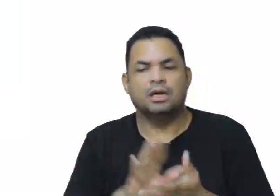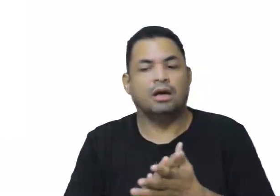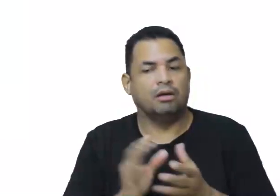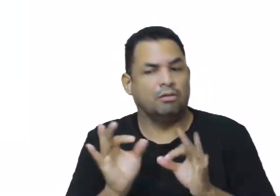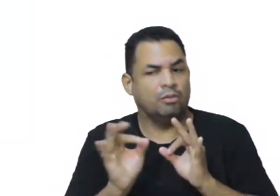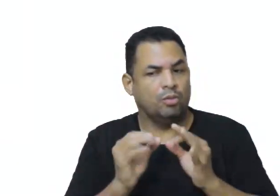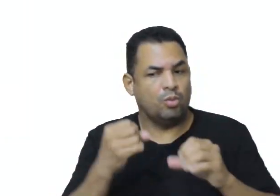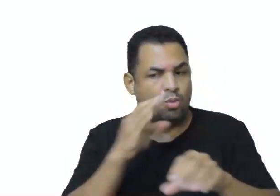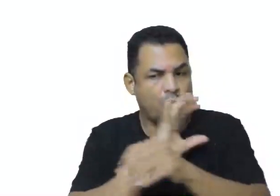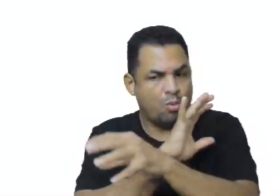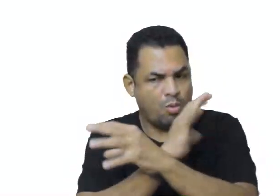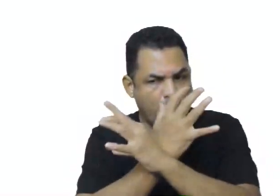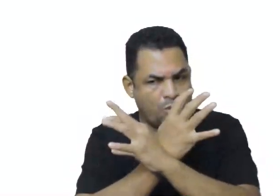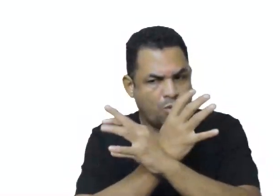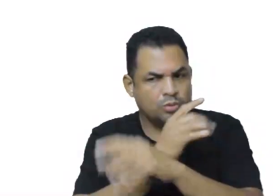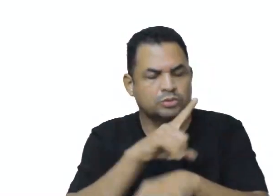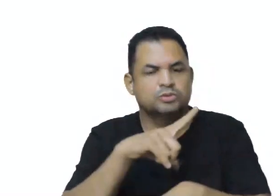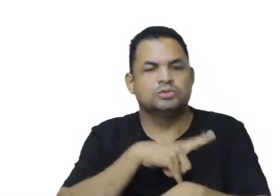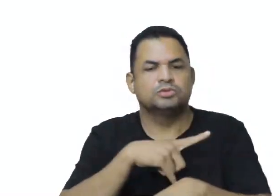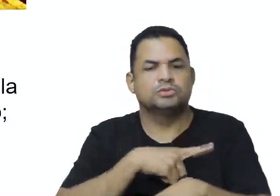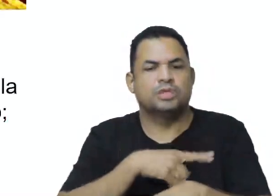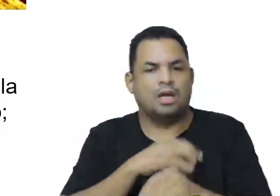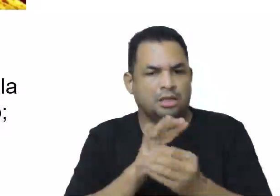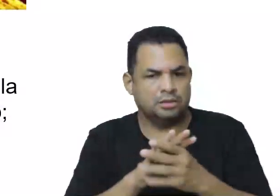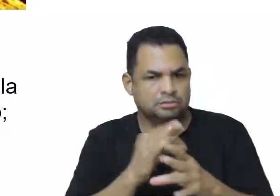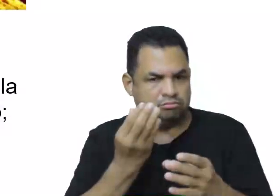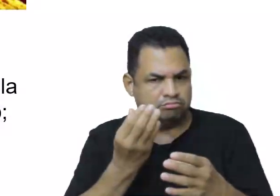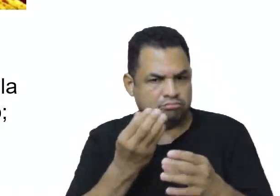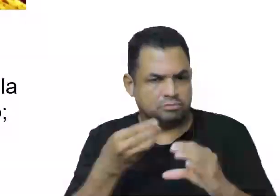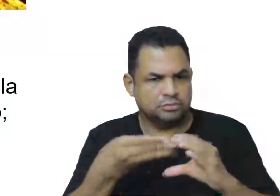formado por células, tá?